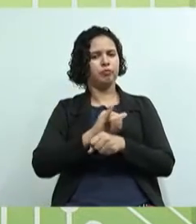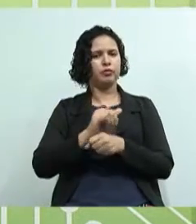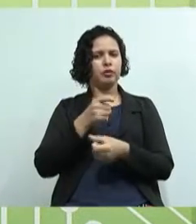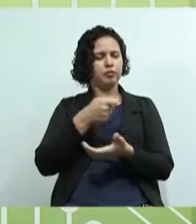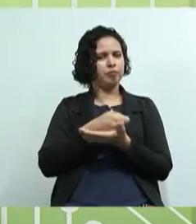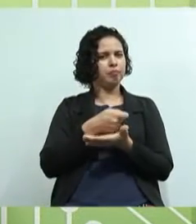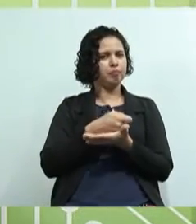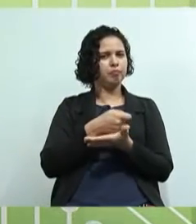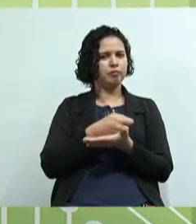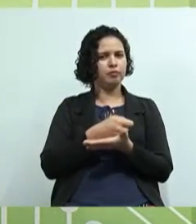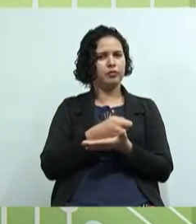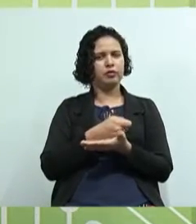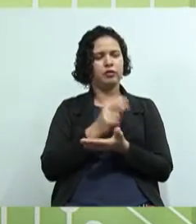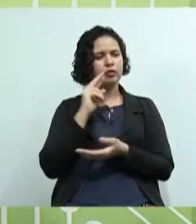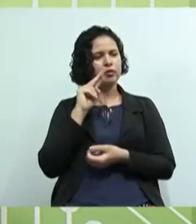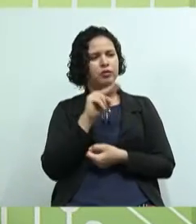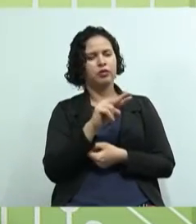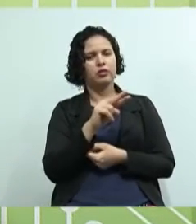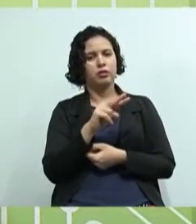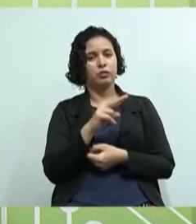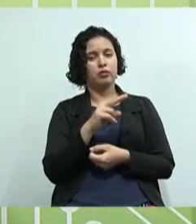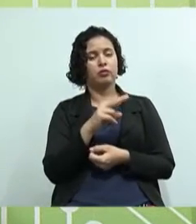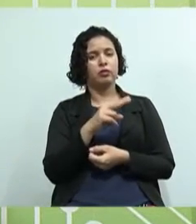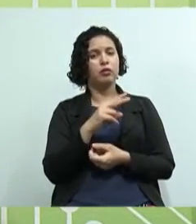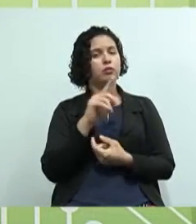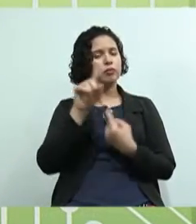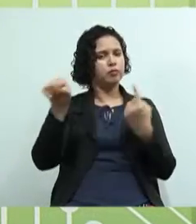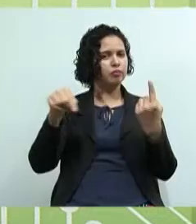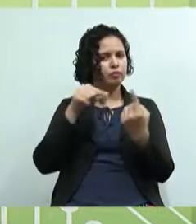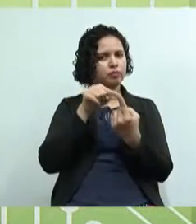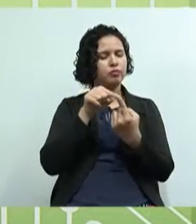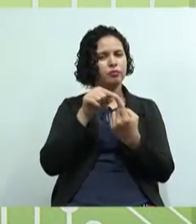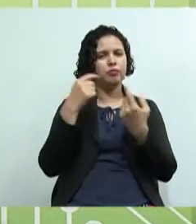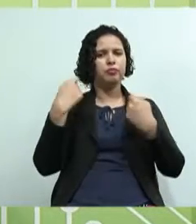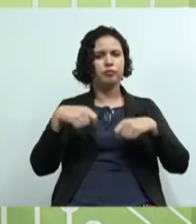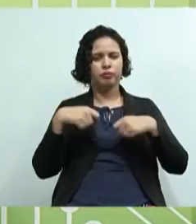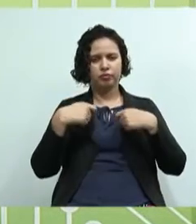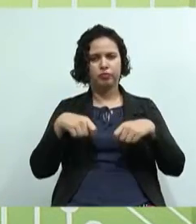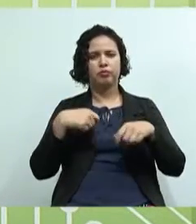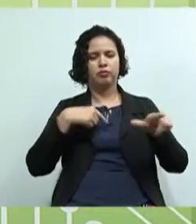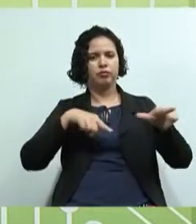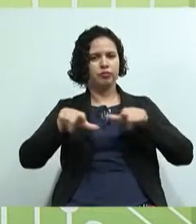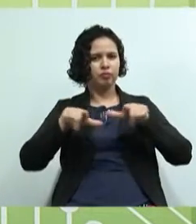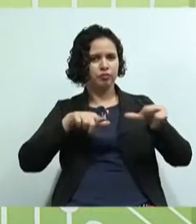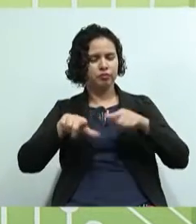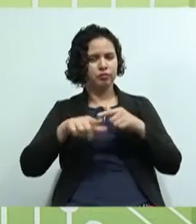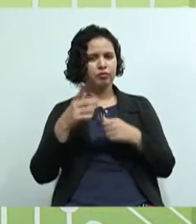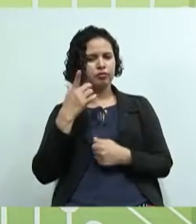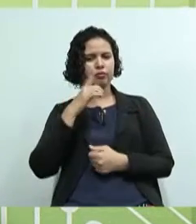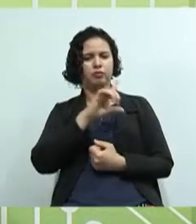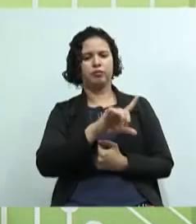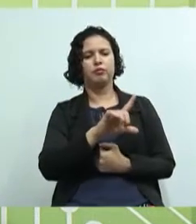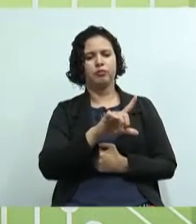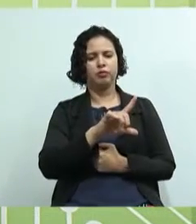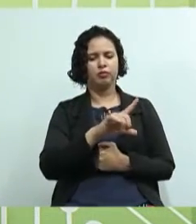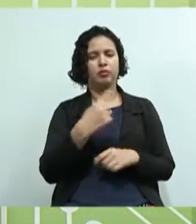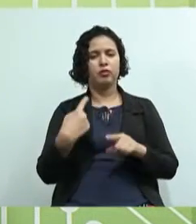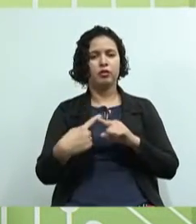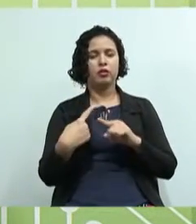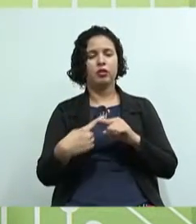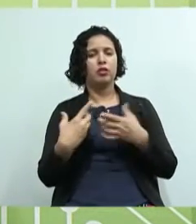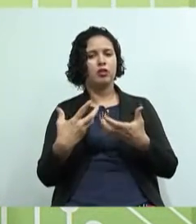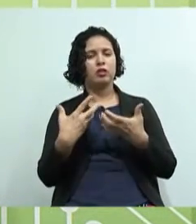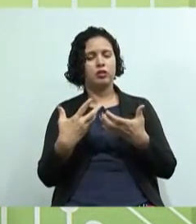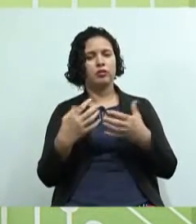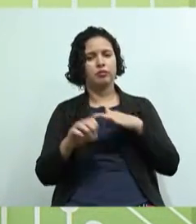funcionário se vê pressionado, opa, meu objetivo é esse. Eu preciso trabalhar duro para poder alcançar esse objetivo, porque eu quero que a empresa que